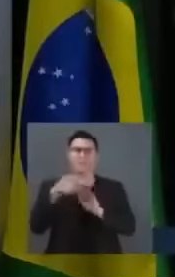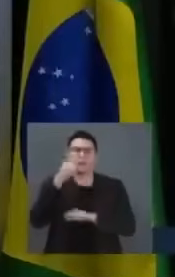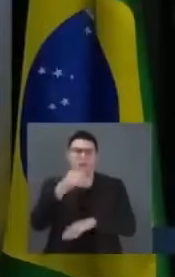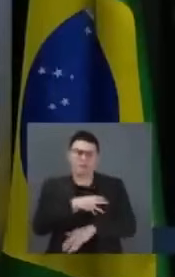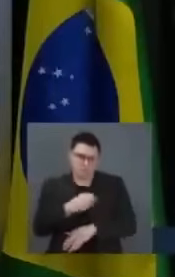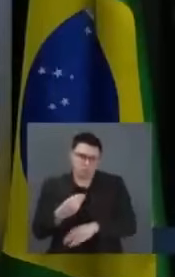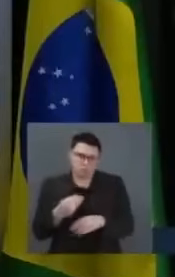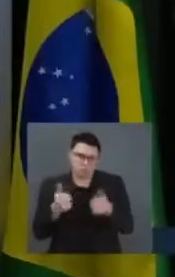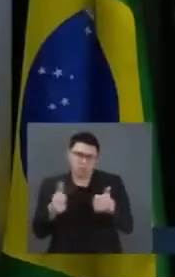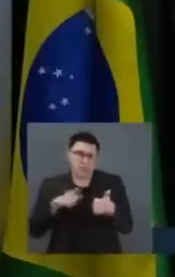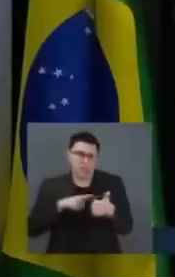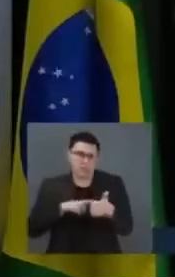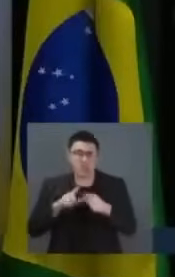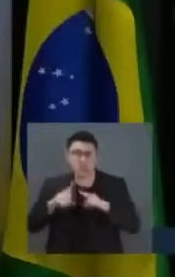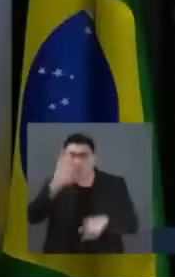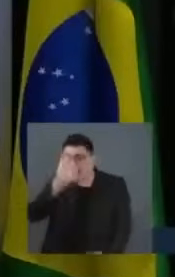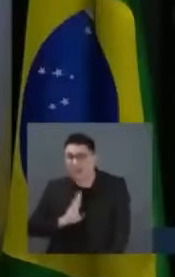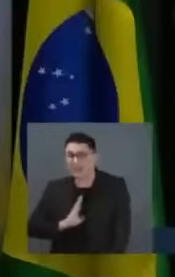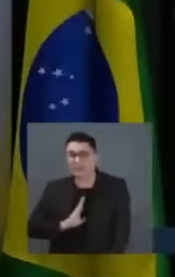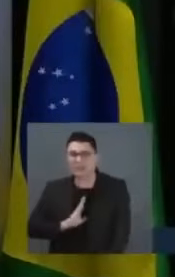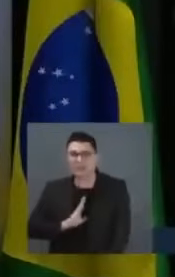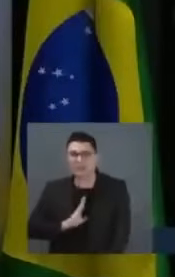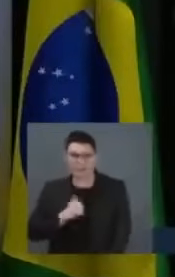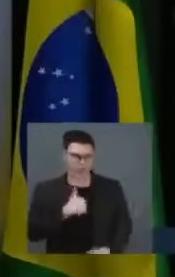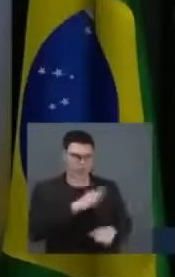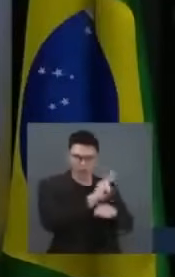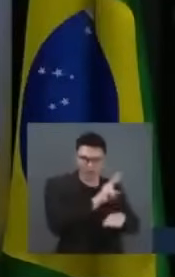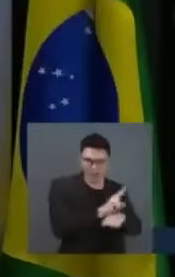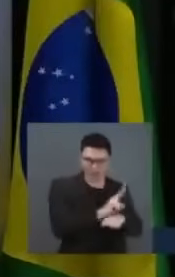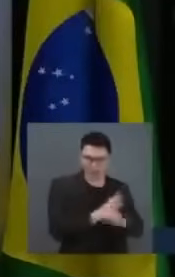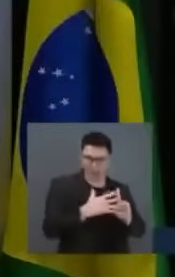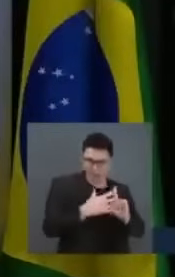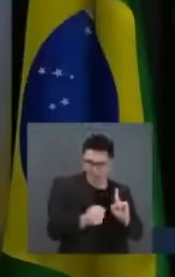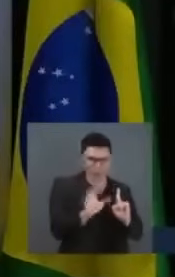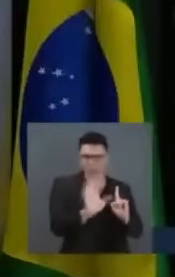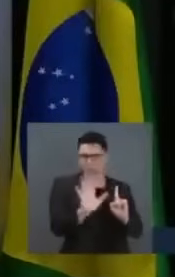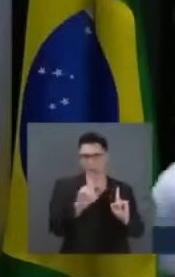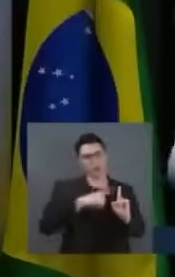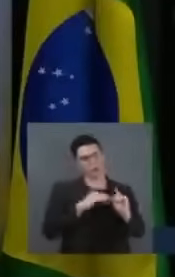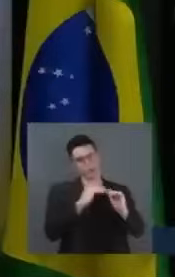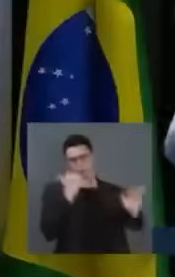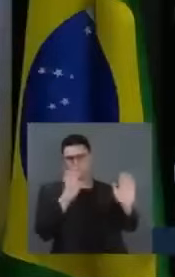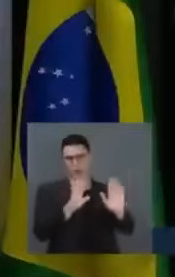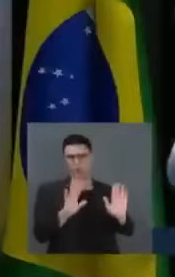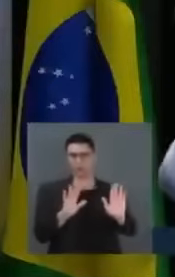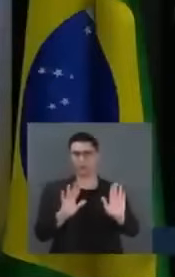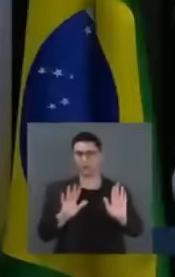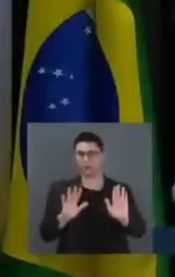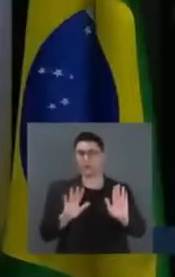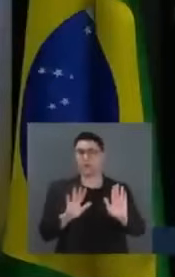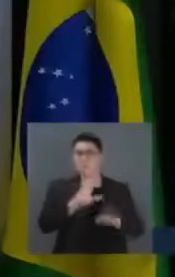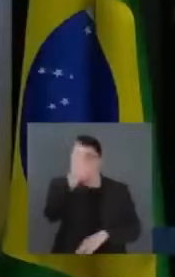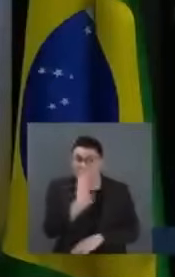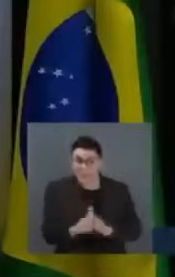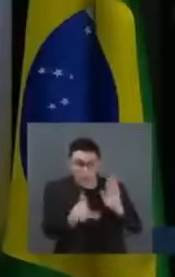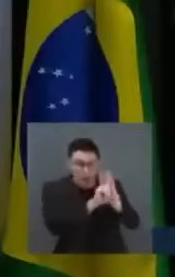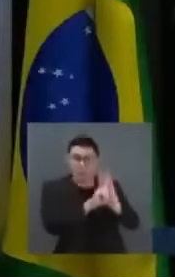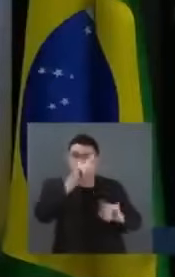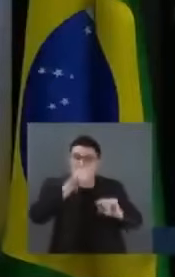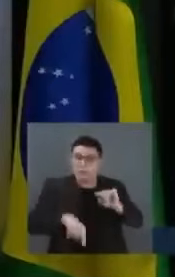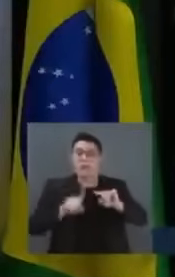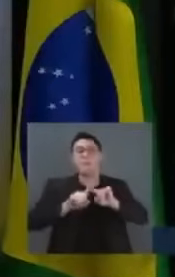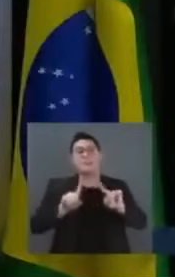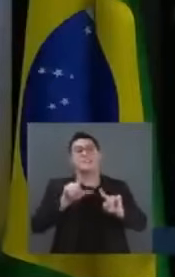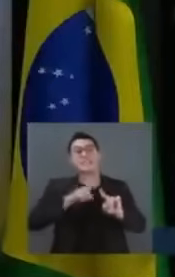estou aqui defendendo o aborto, eu sou contra. E o Estado brasileiro também é, com 3 raras exceções.